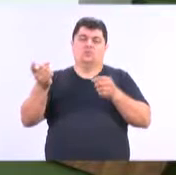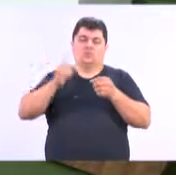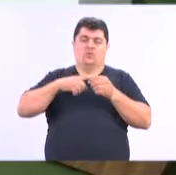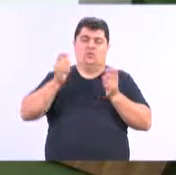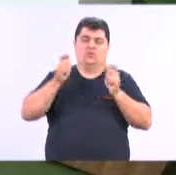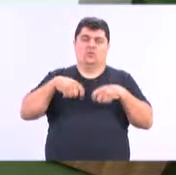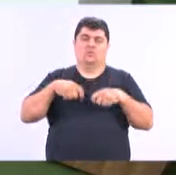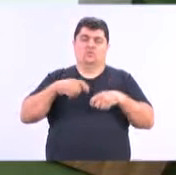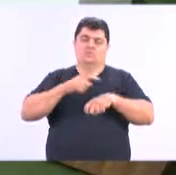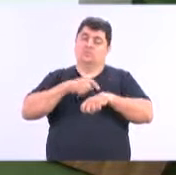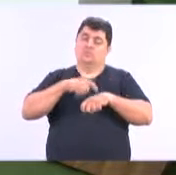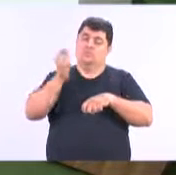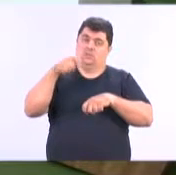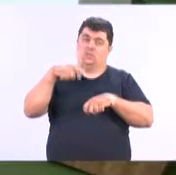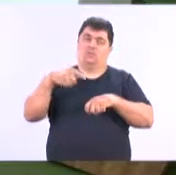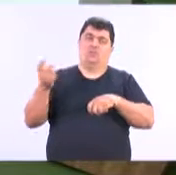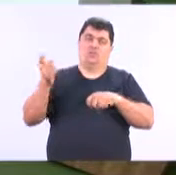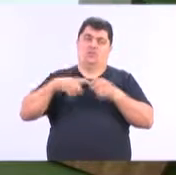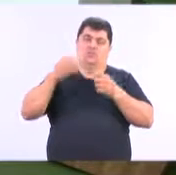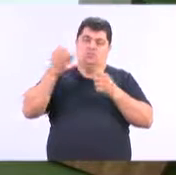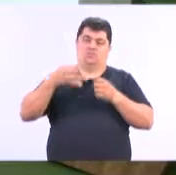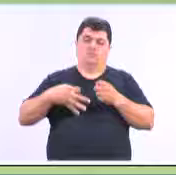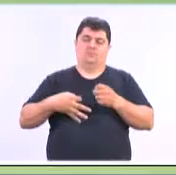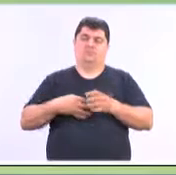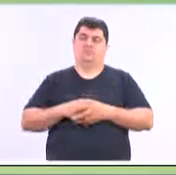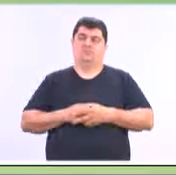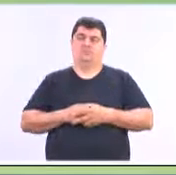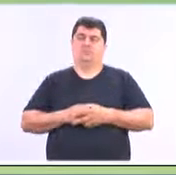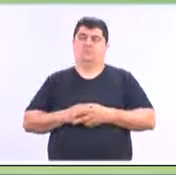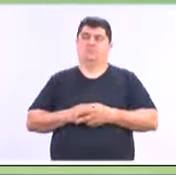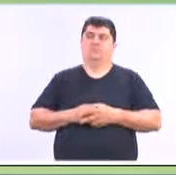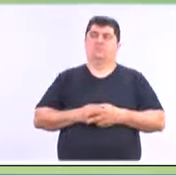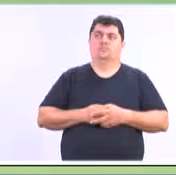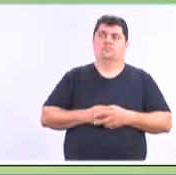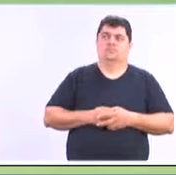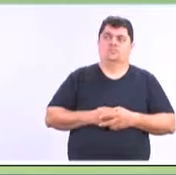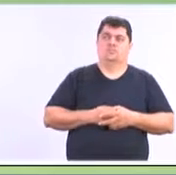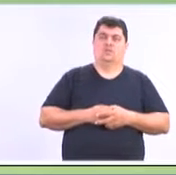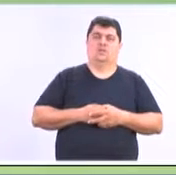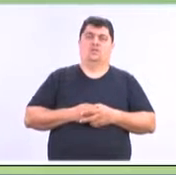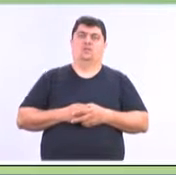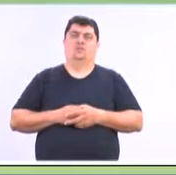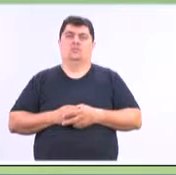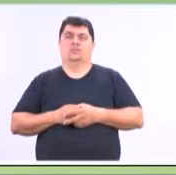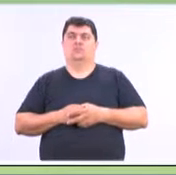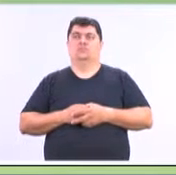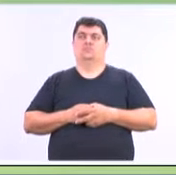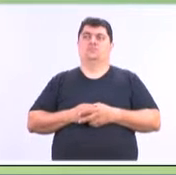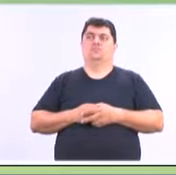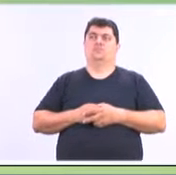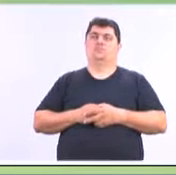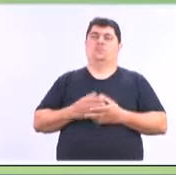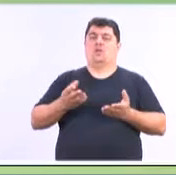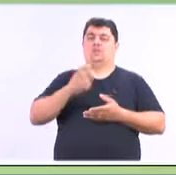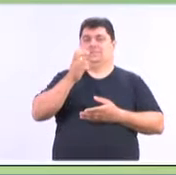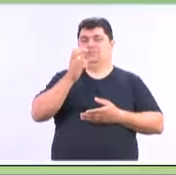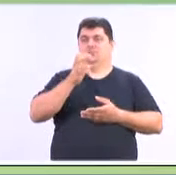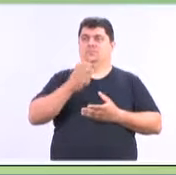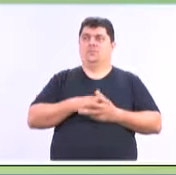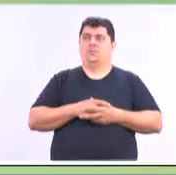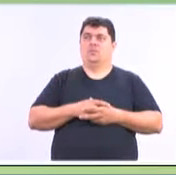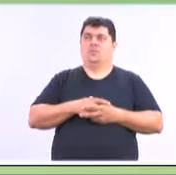um tempo, né, para a gente ir esclarecendo essas dúvidas. Qualquer coisa a gente vai trabalhando nos fóruns de dúvidas. Questão